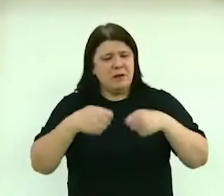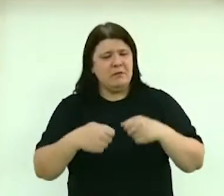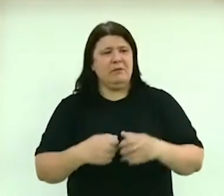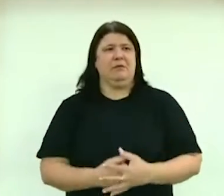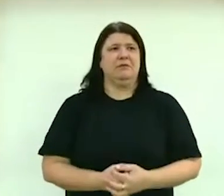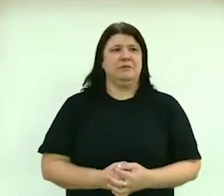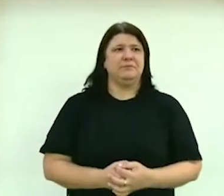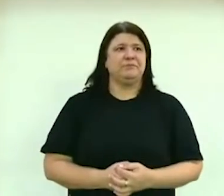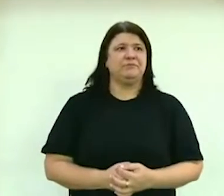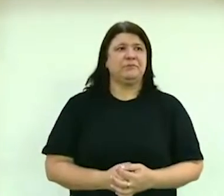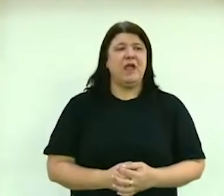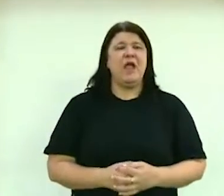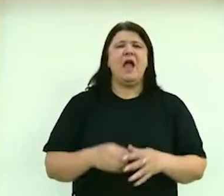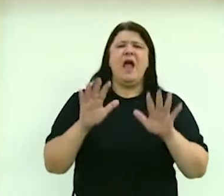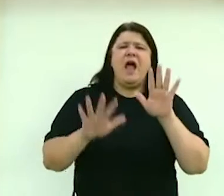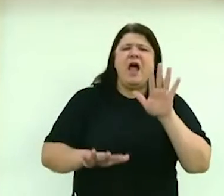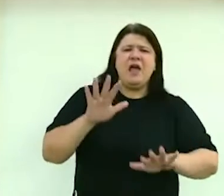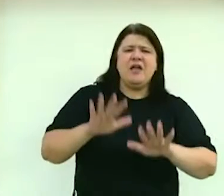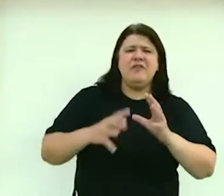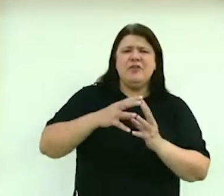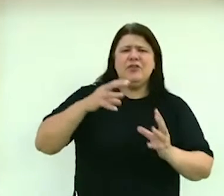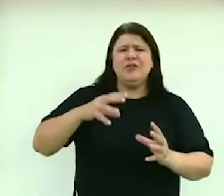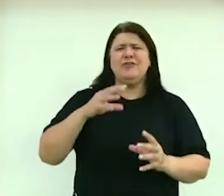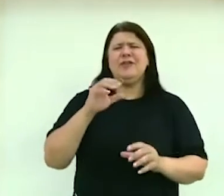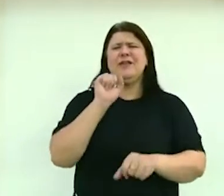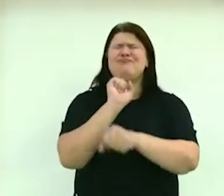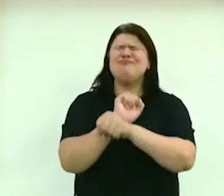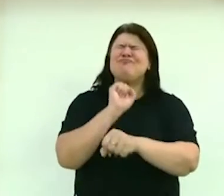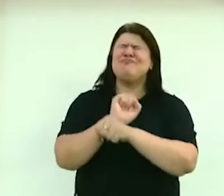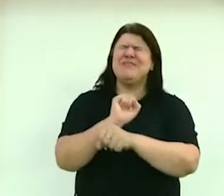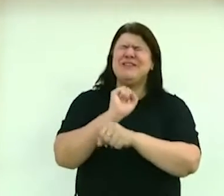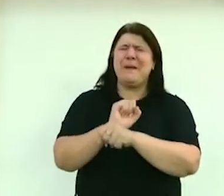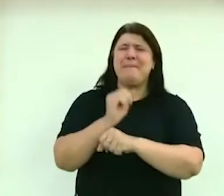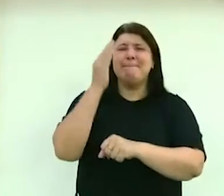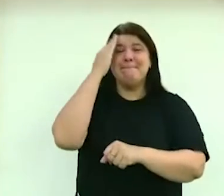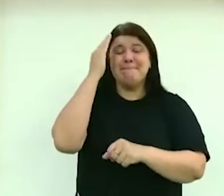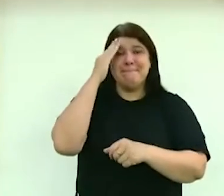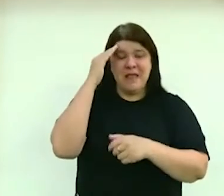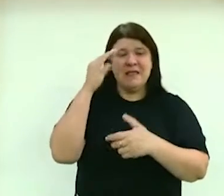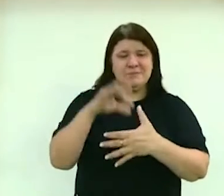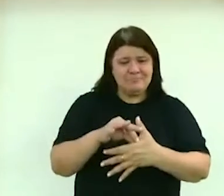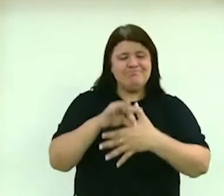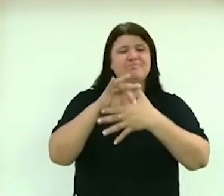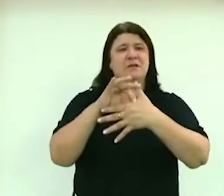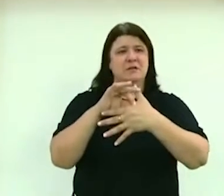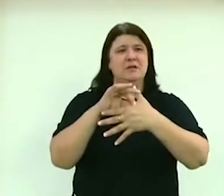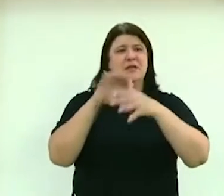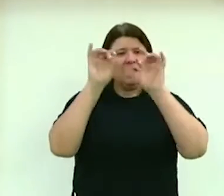horas aguardando atendimento, mesmo tendo prioridade. Pensando nisso, se faz necessário elaborar um planejamento